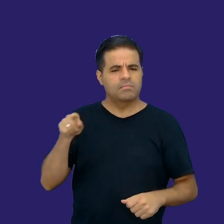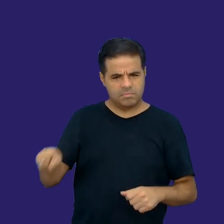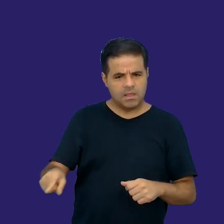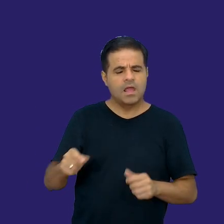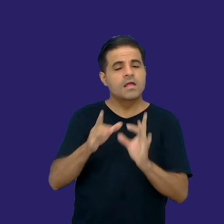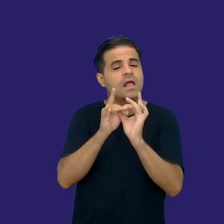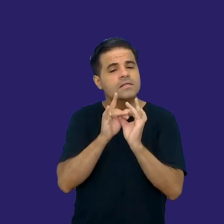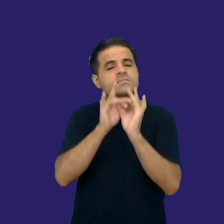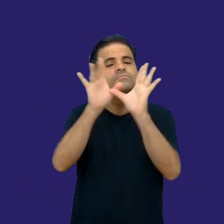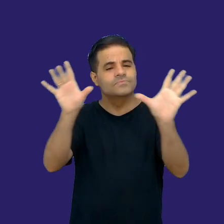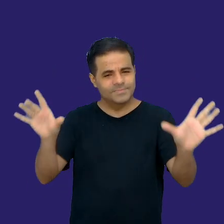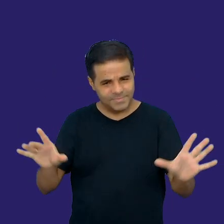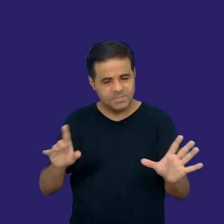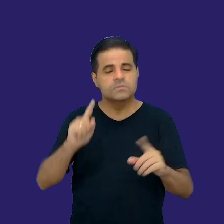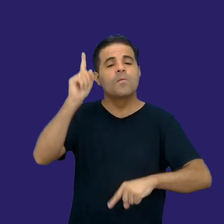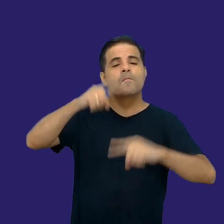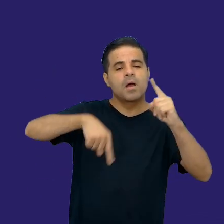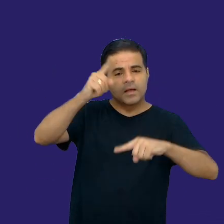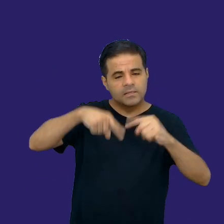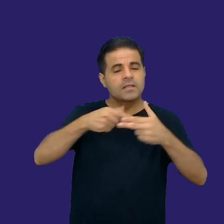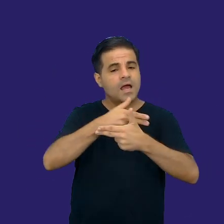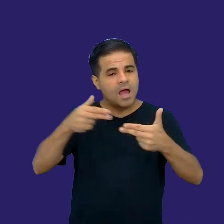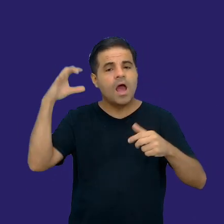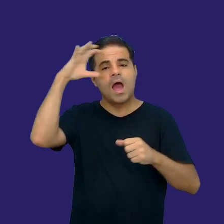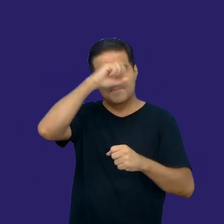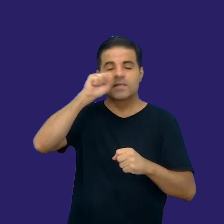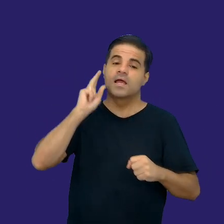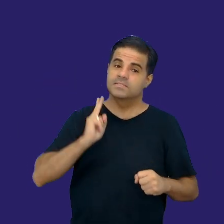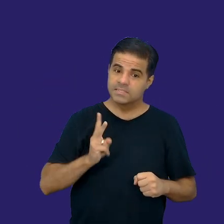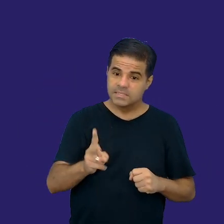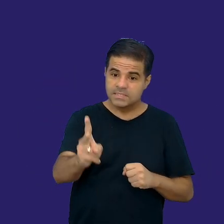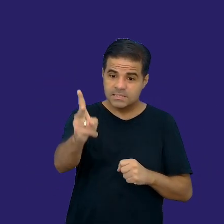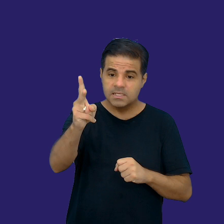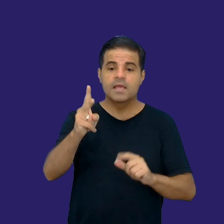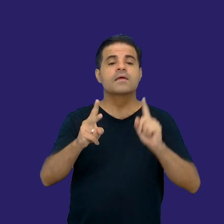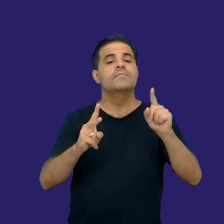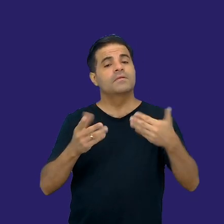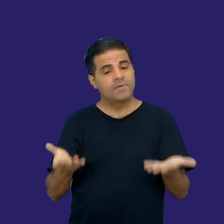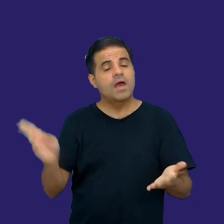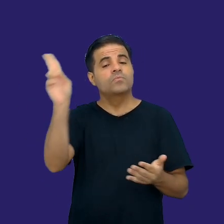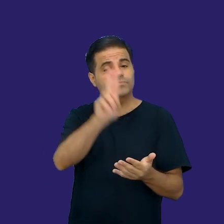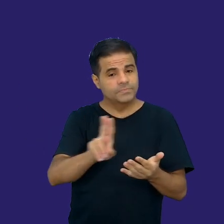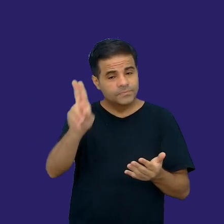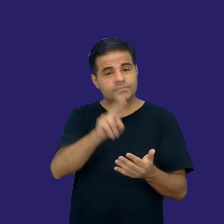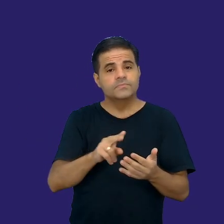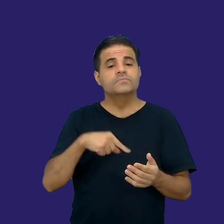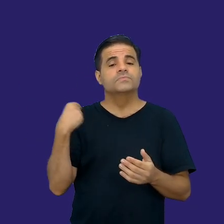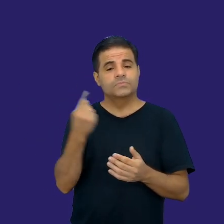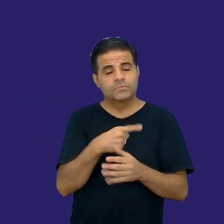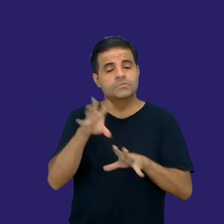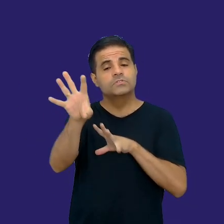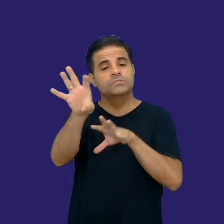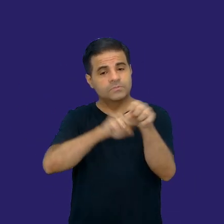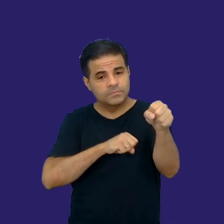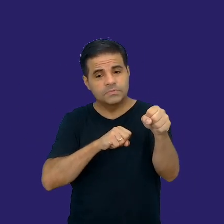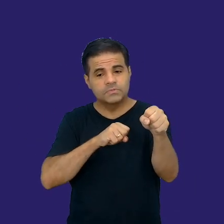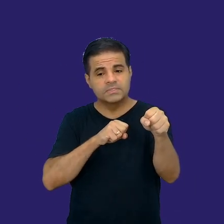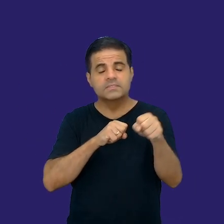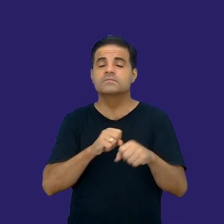está disponibilizado o material do Aprender Sempre, e será sempre utilizado nas nossas